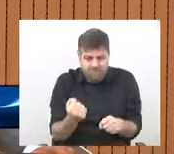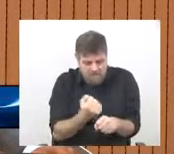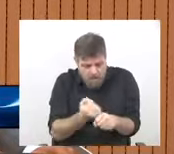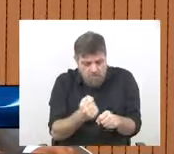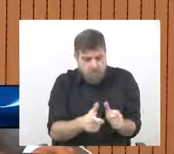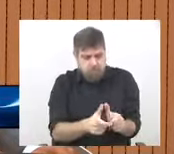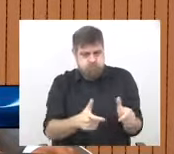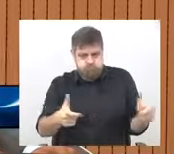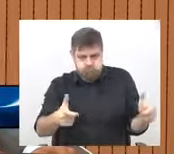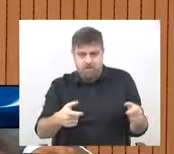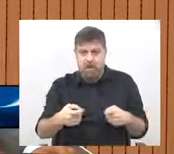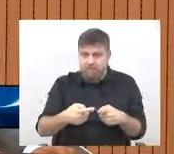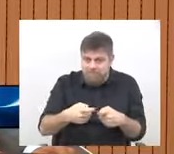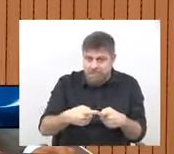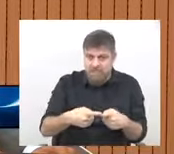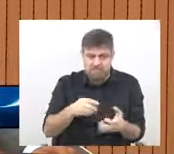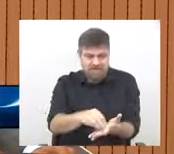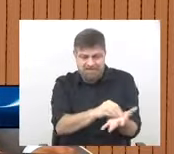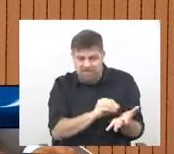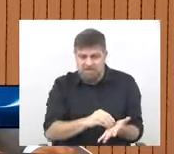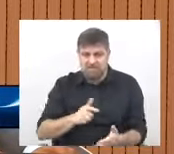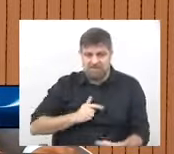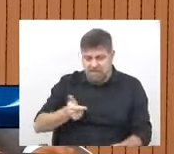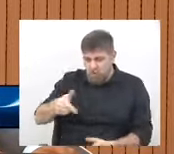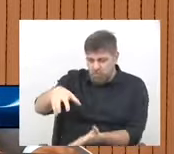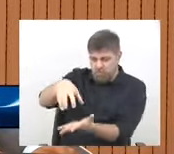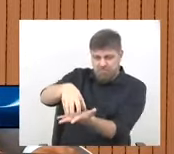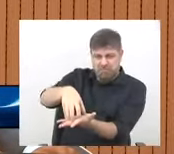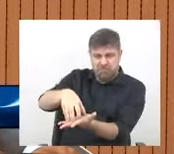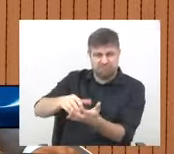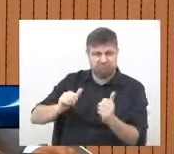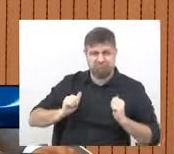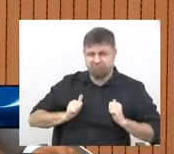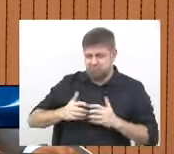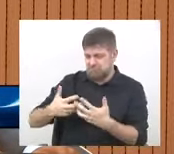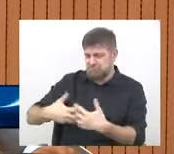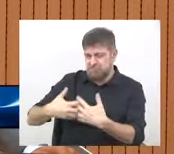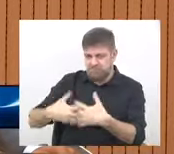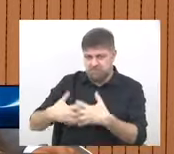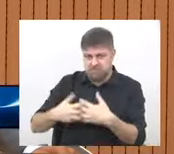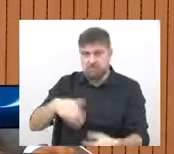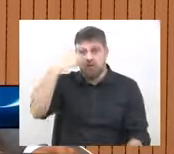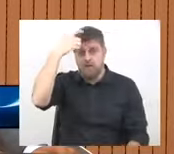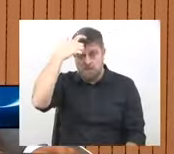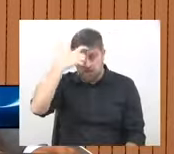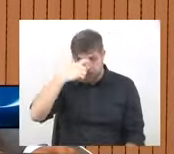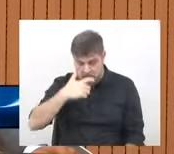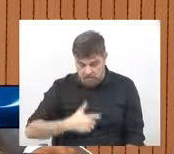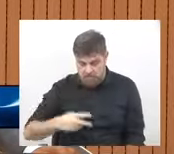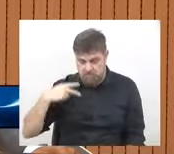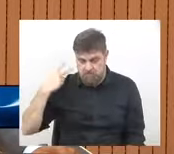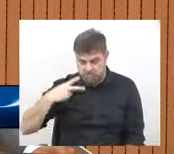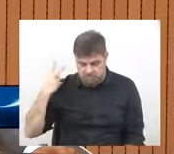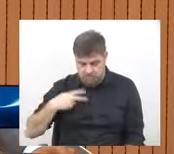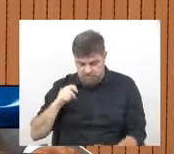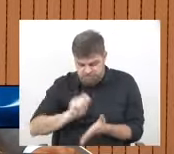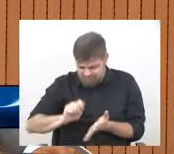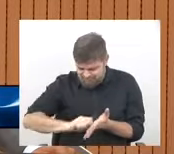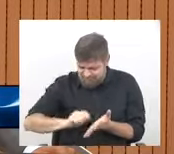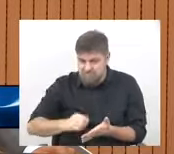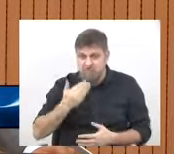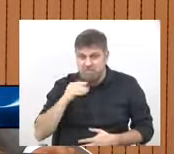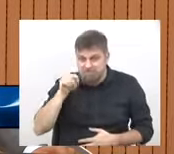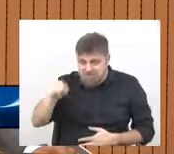médico. Tem o posto do São Martins, lá também está parado. Fizemos o papel que é o nosso de fazer,